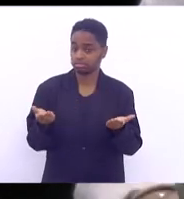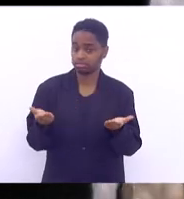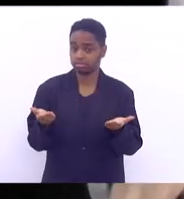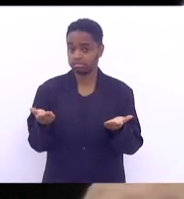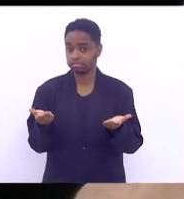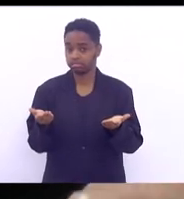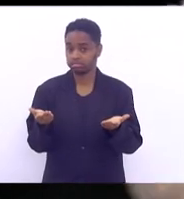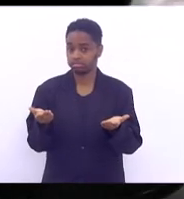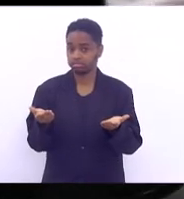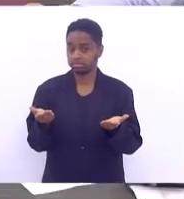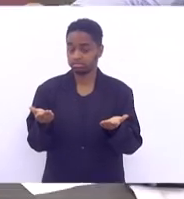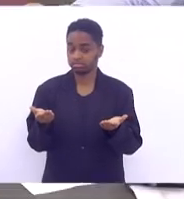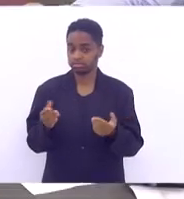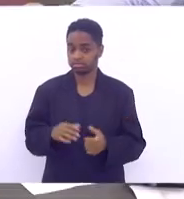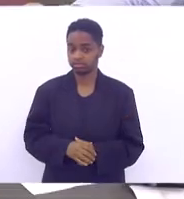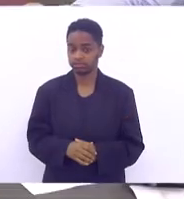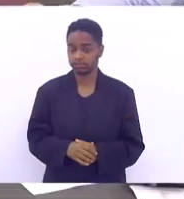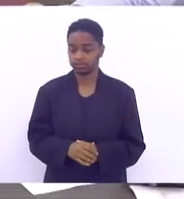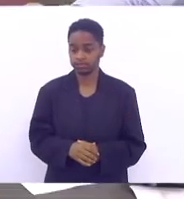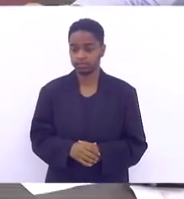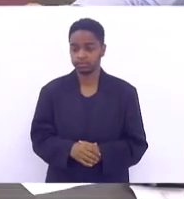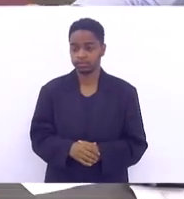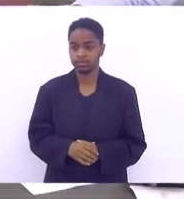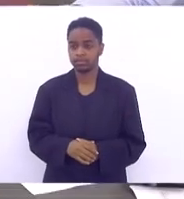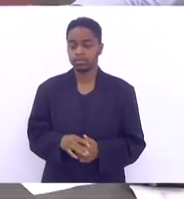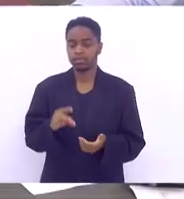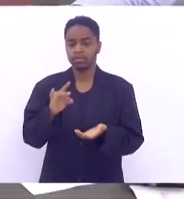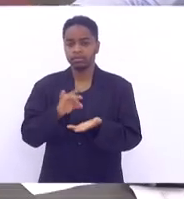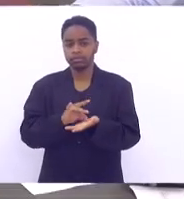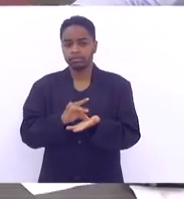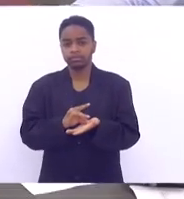É. Na realidade, o, ele não está